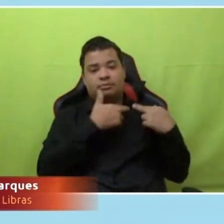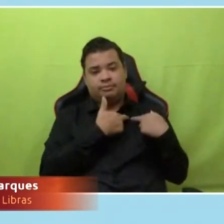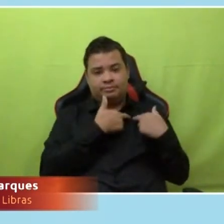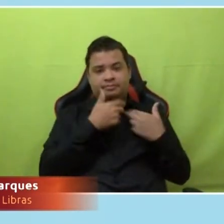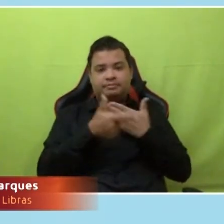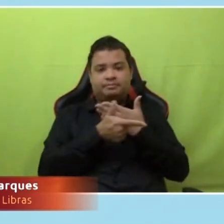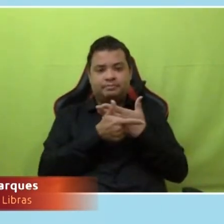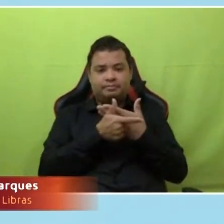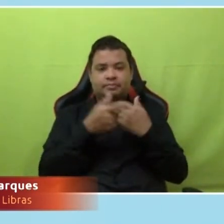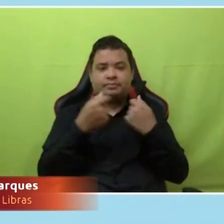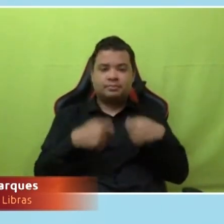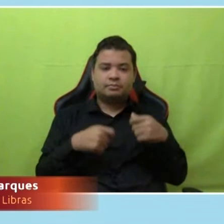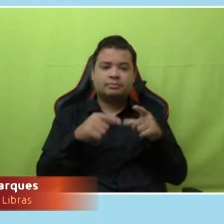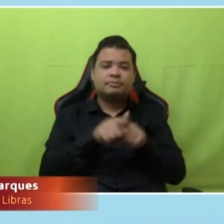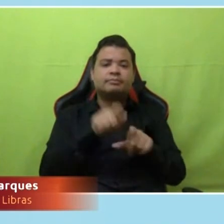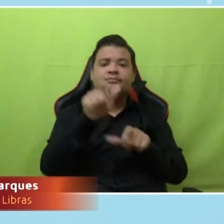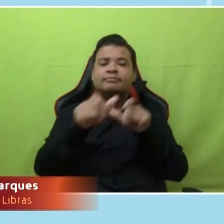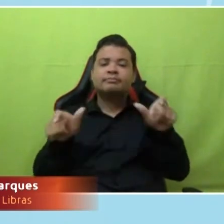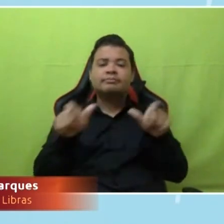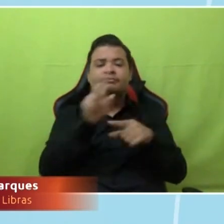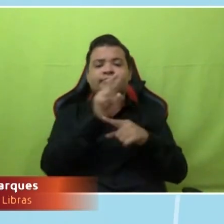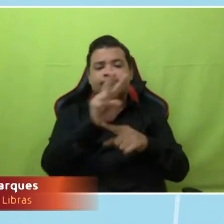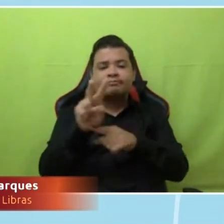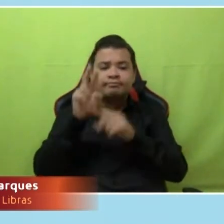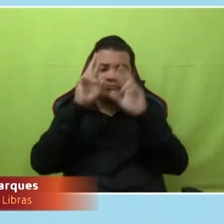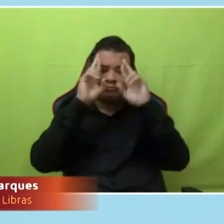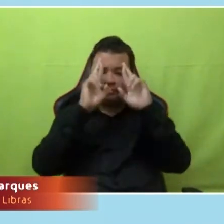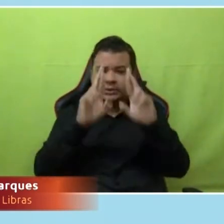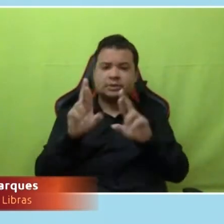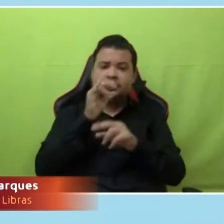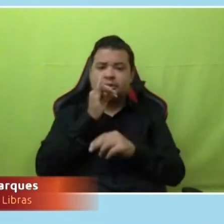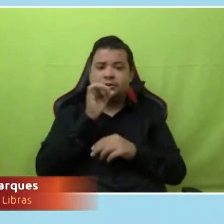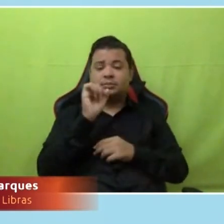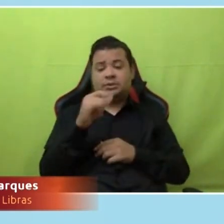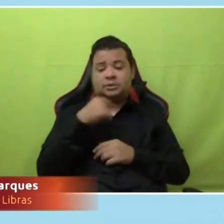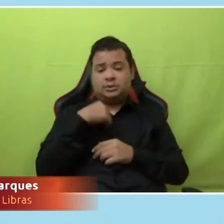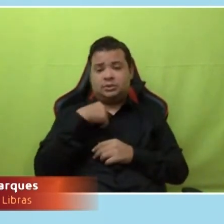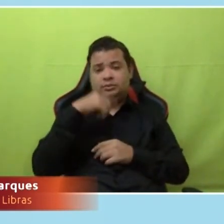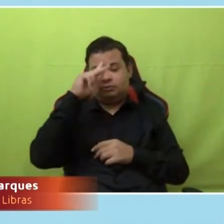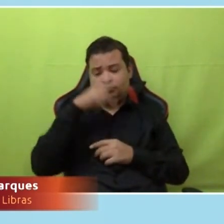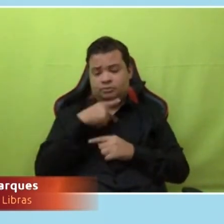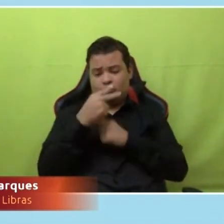especialmente respeitar os outros. Quando eu estou cuidando de mim, eu estou respeitando os outros também, né?